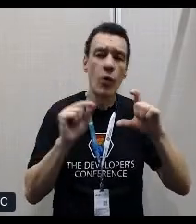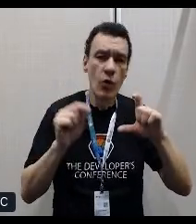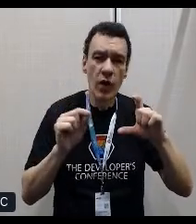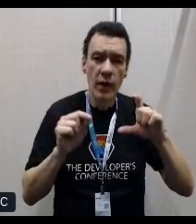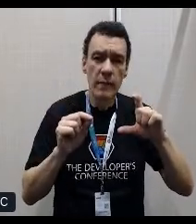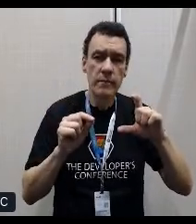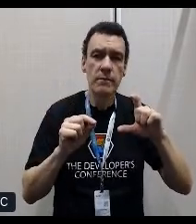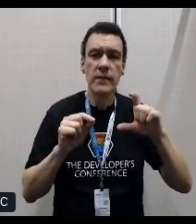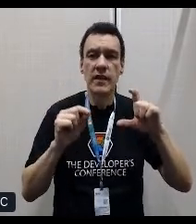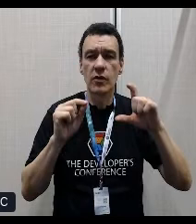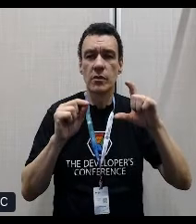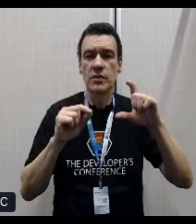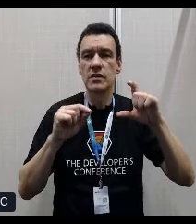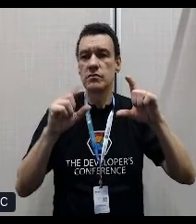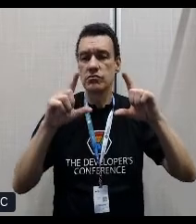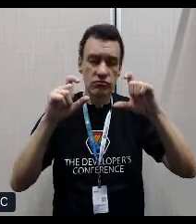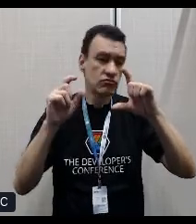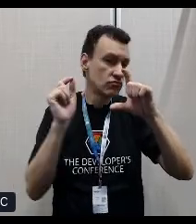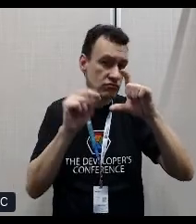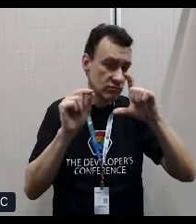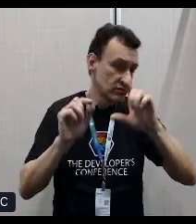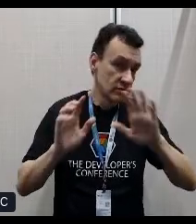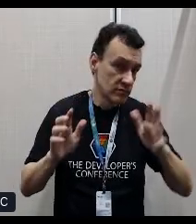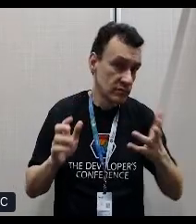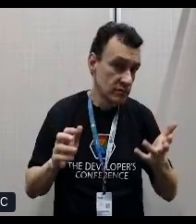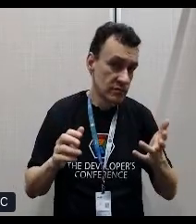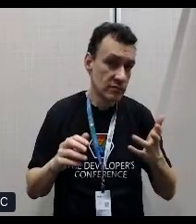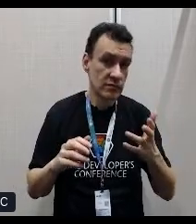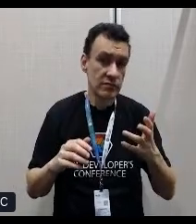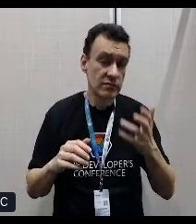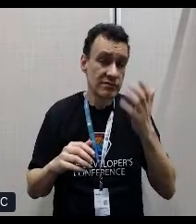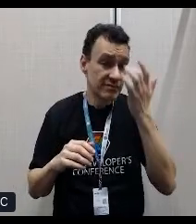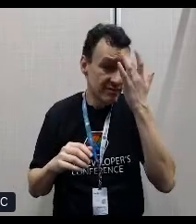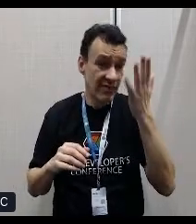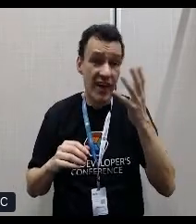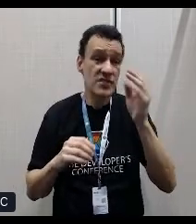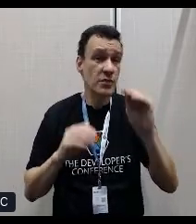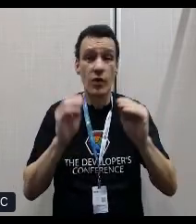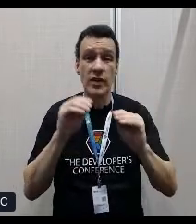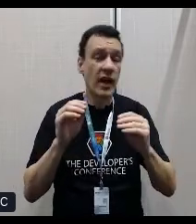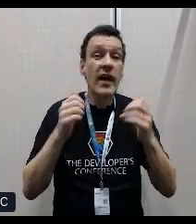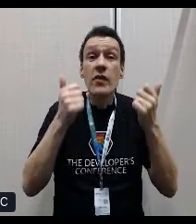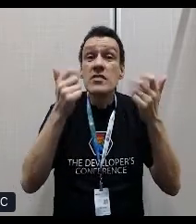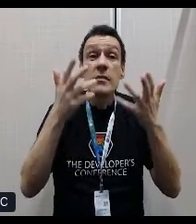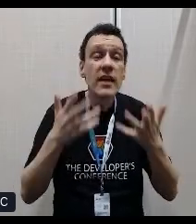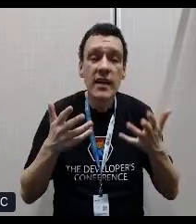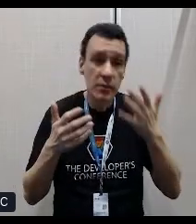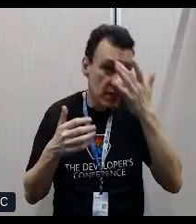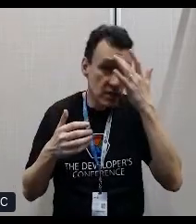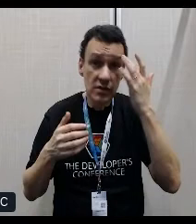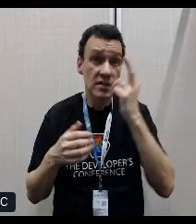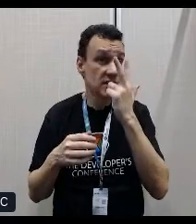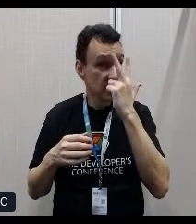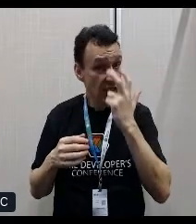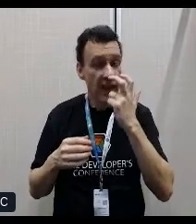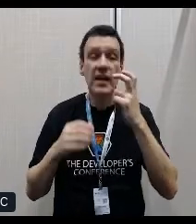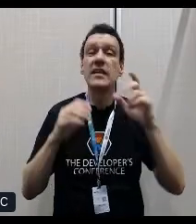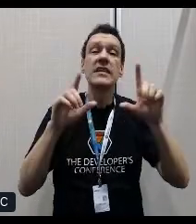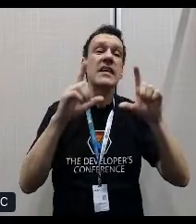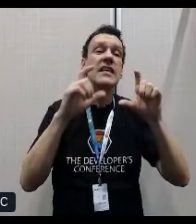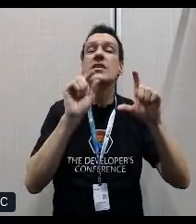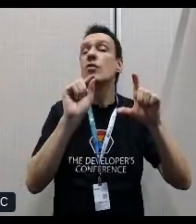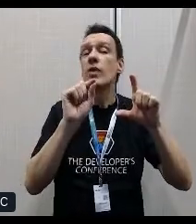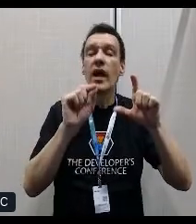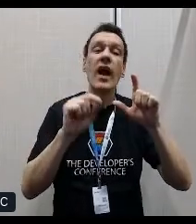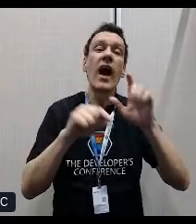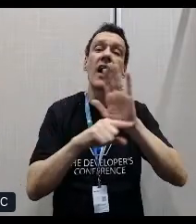tem impacto para o entendimento da pessoa naquele contexto, você diz o que é a imagem para a pessoa ter compreensão, entendimento do que ela está fazendo.